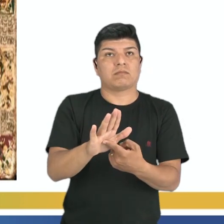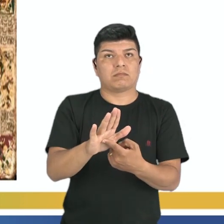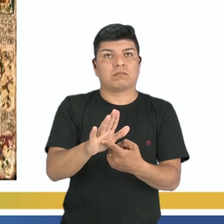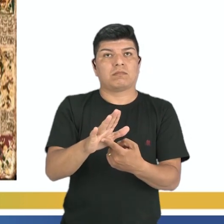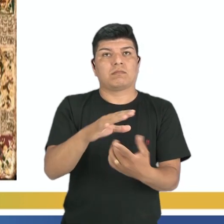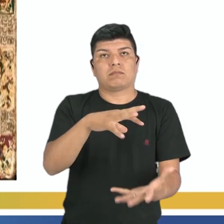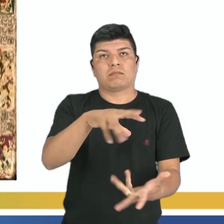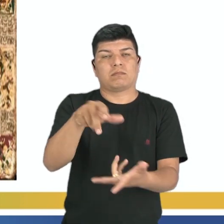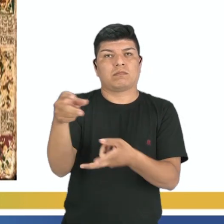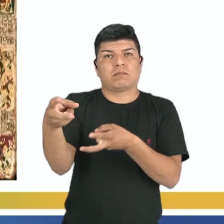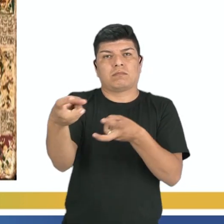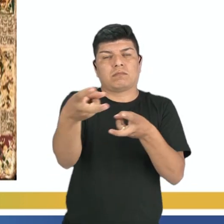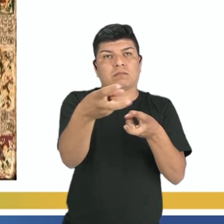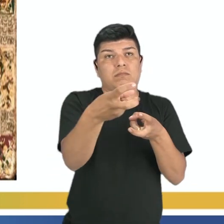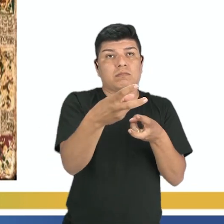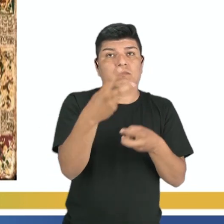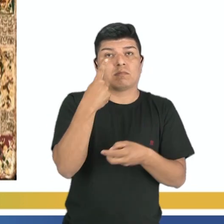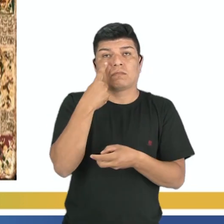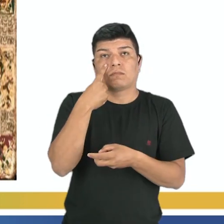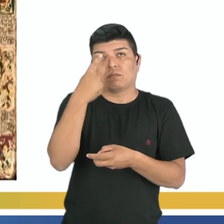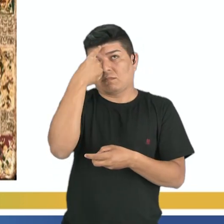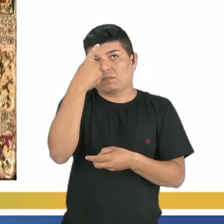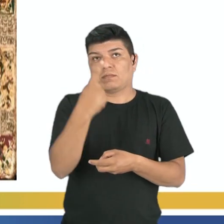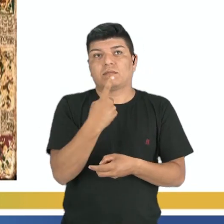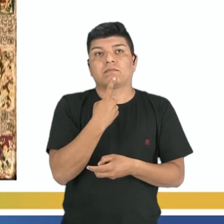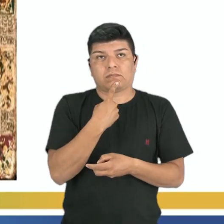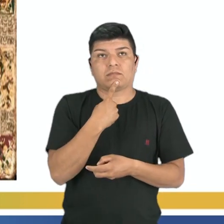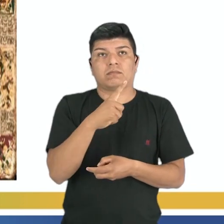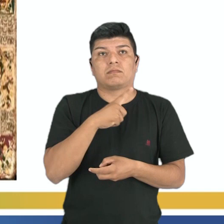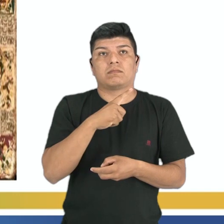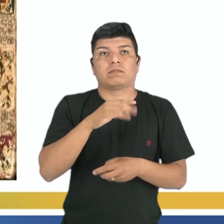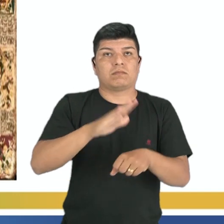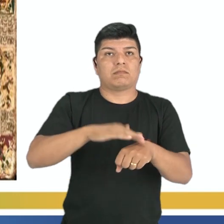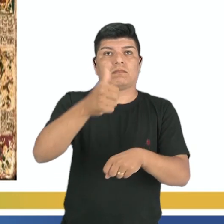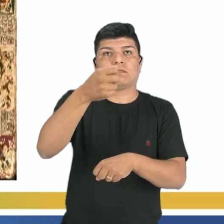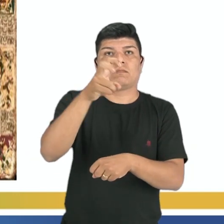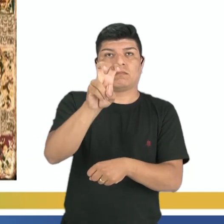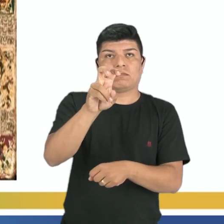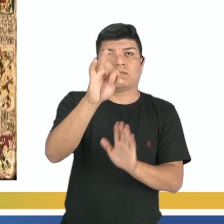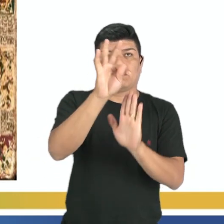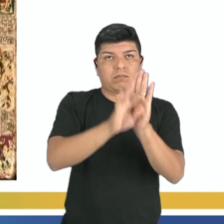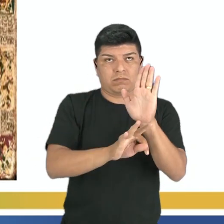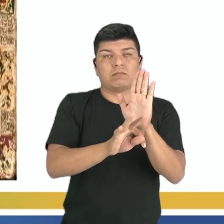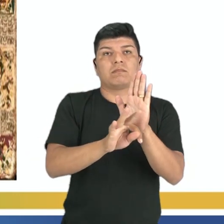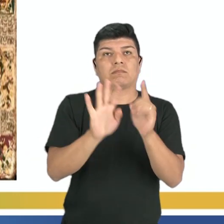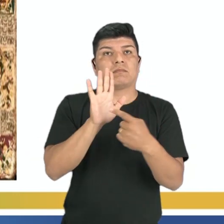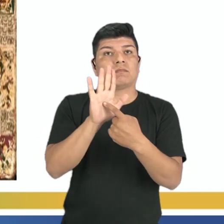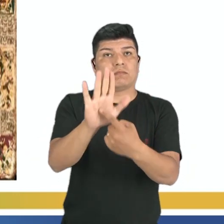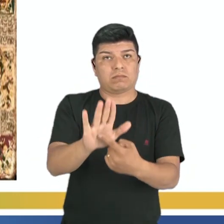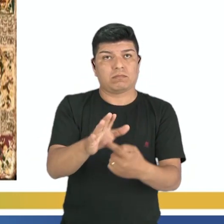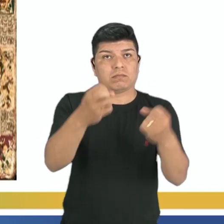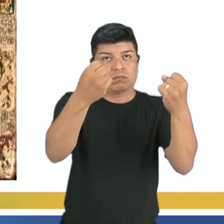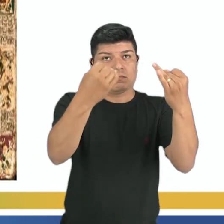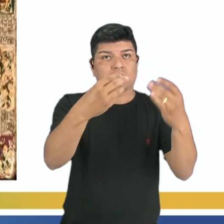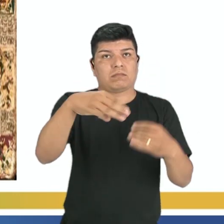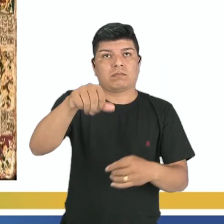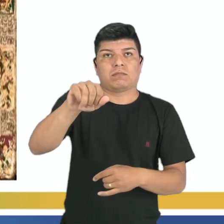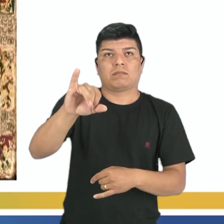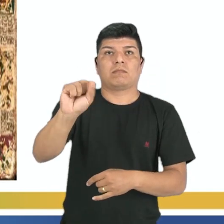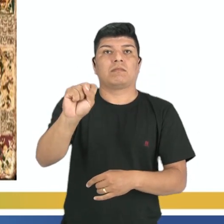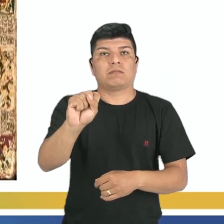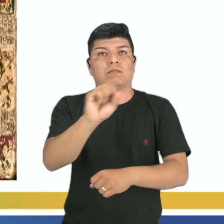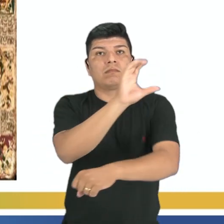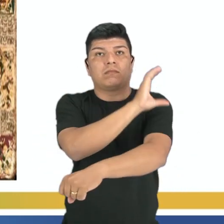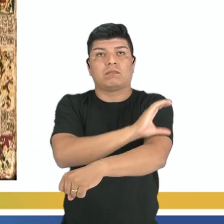mundo observável, como nós estamos vendo aí nessa imagem, né? Existem mais de 15.000 textos como estes que falam sobre os maias e seus